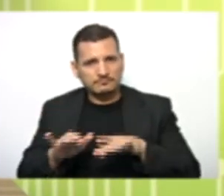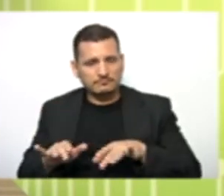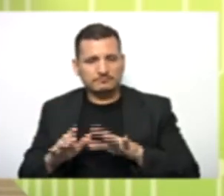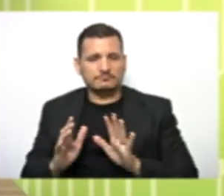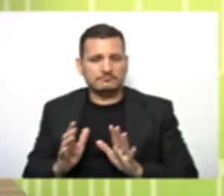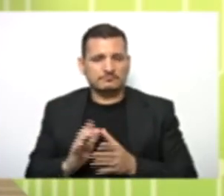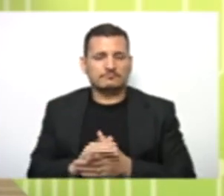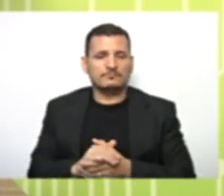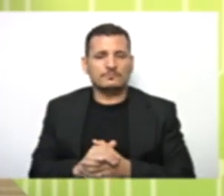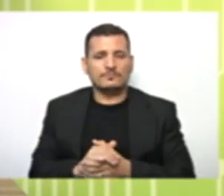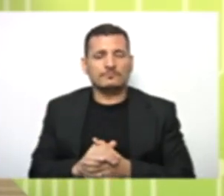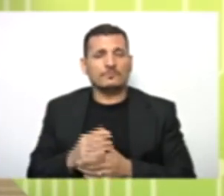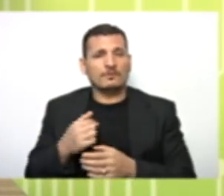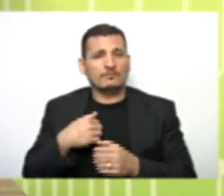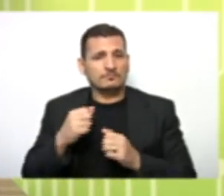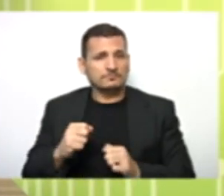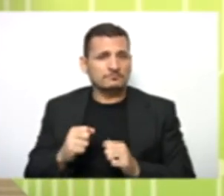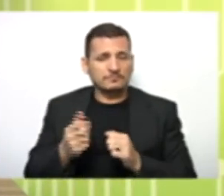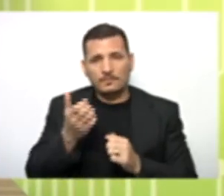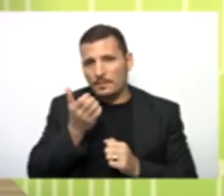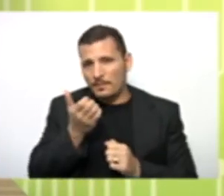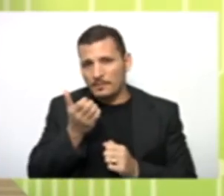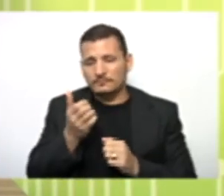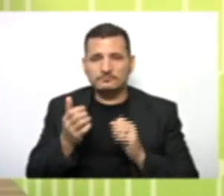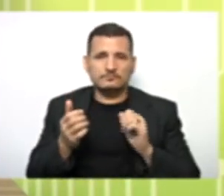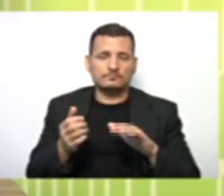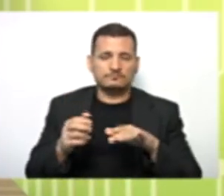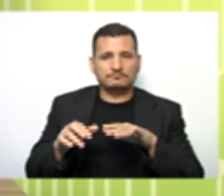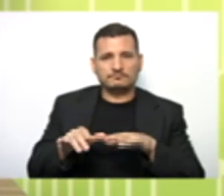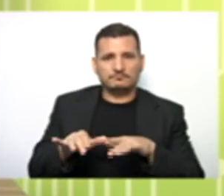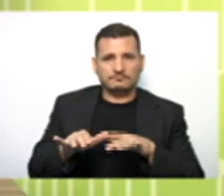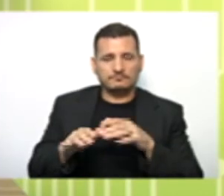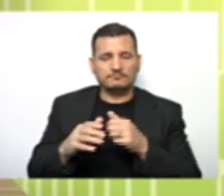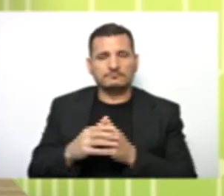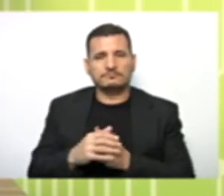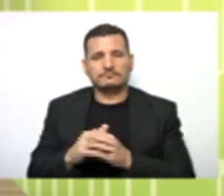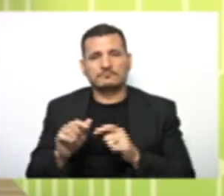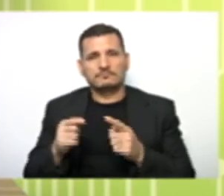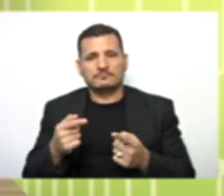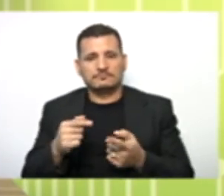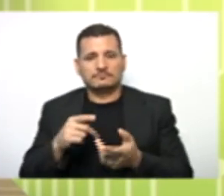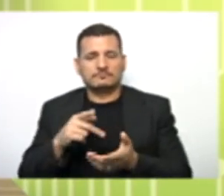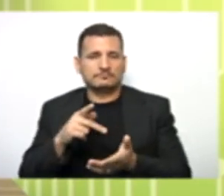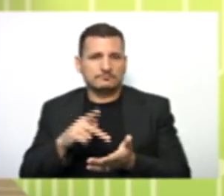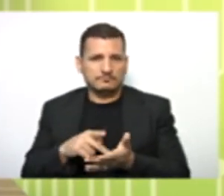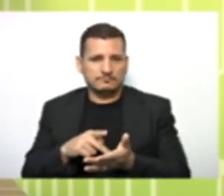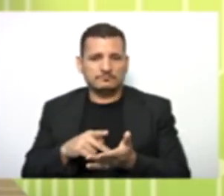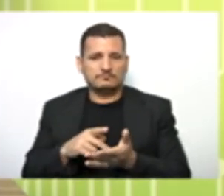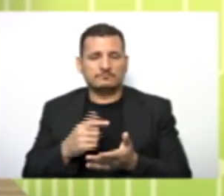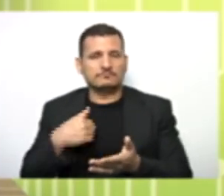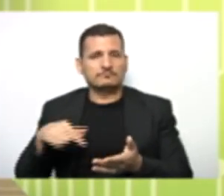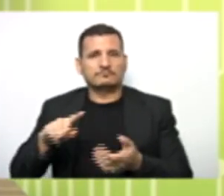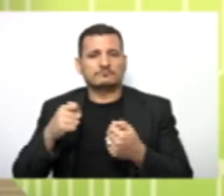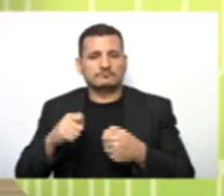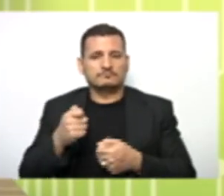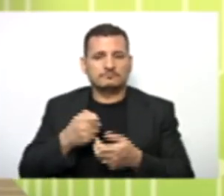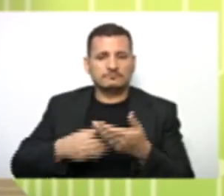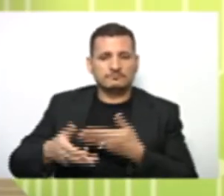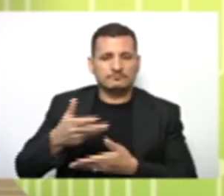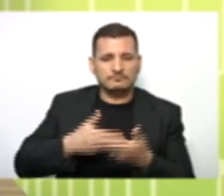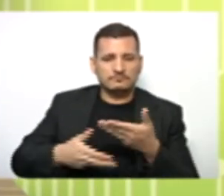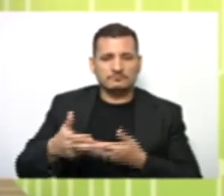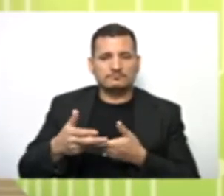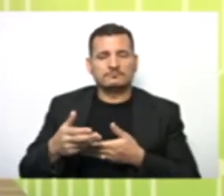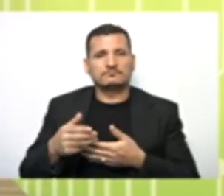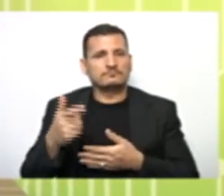lá. No máximo, a gente poderia estar falando e estar escrevendo aí automaticamente. Mas o fato é, nós precisamos interagir. A gente